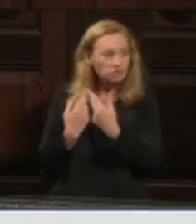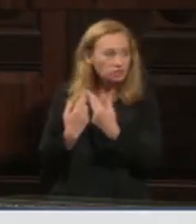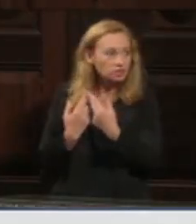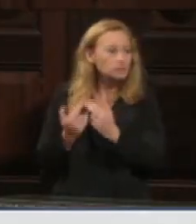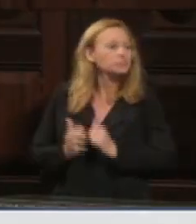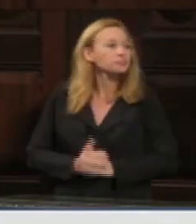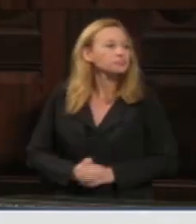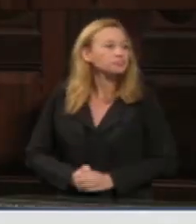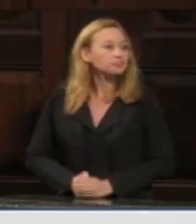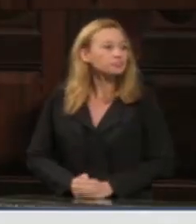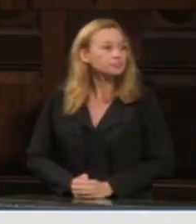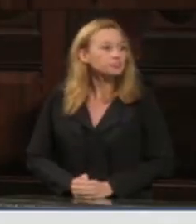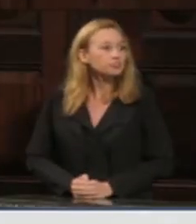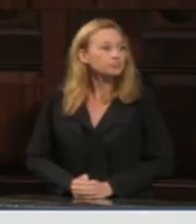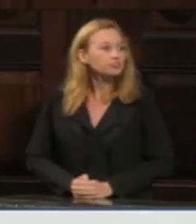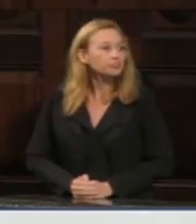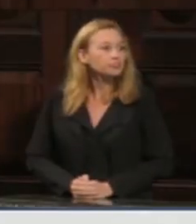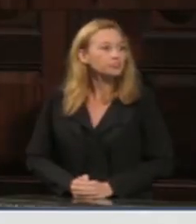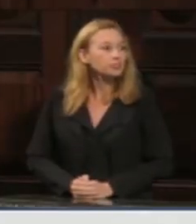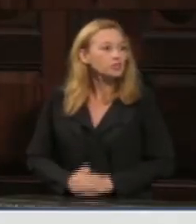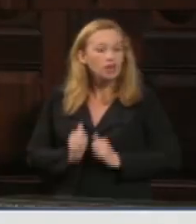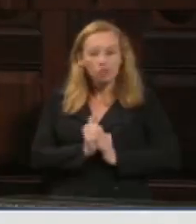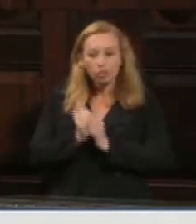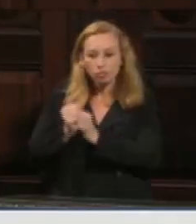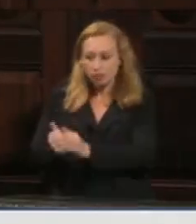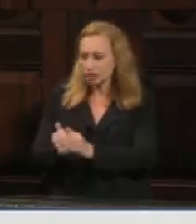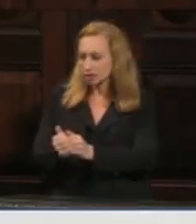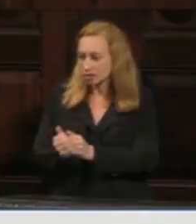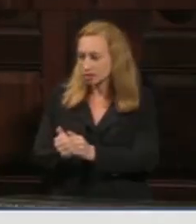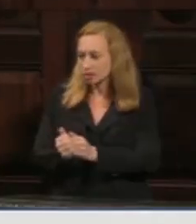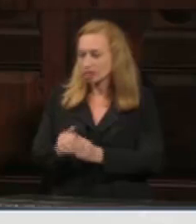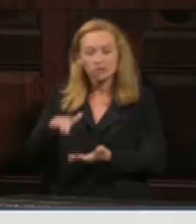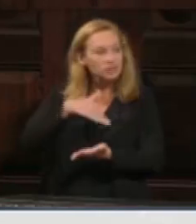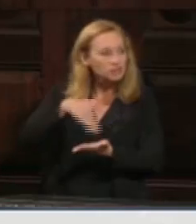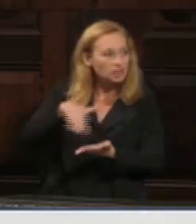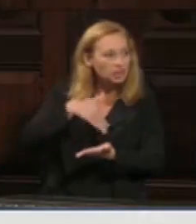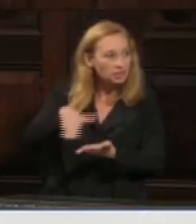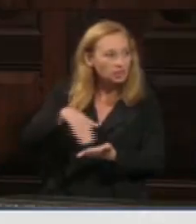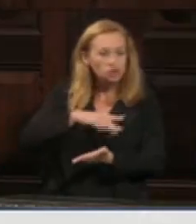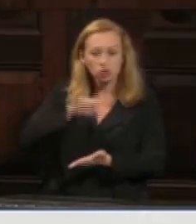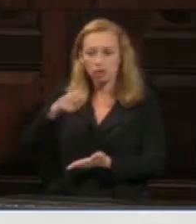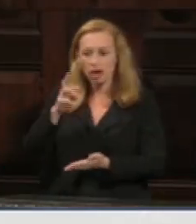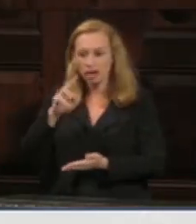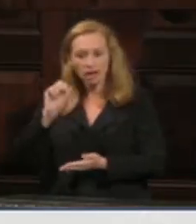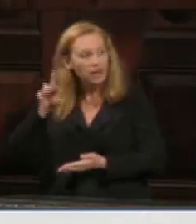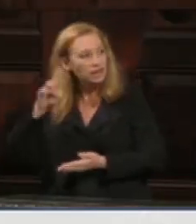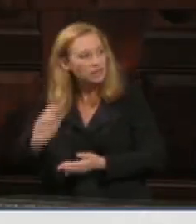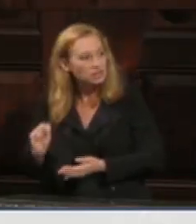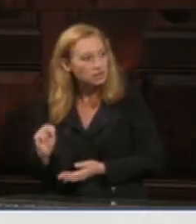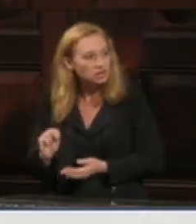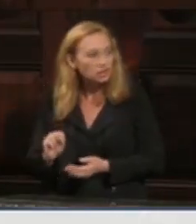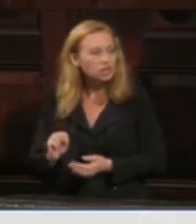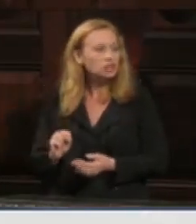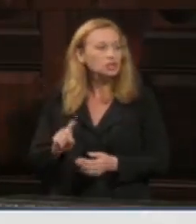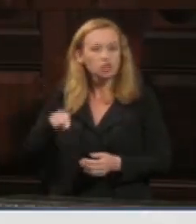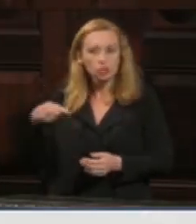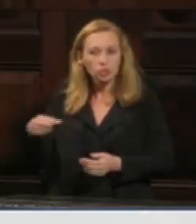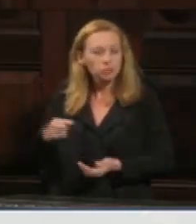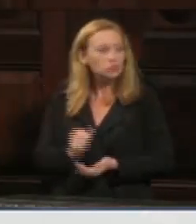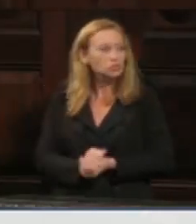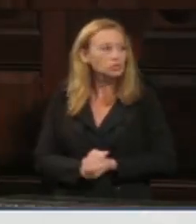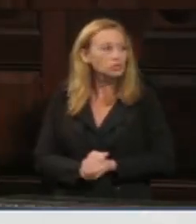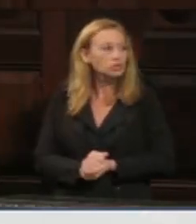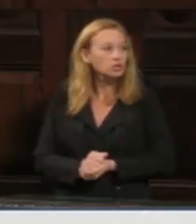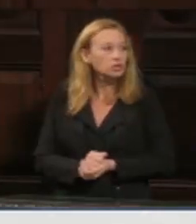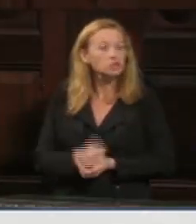Metropolitana, ali acompanhado dos seus secretários Joaquim Fialho, Gutenberg. Enfim, a gente